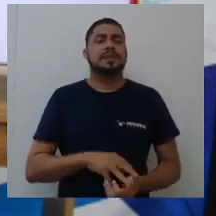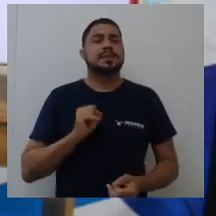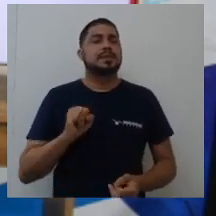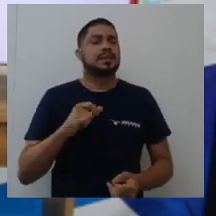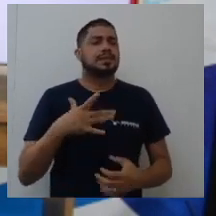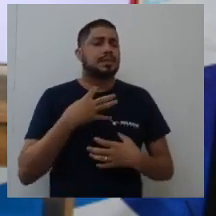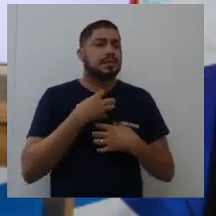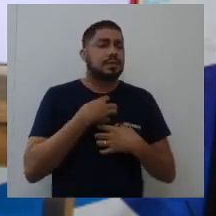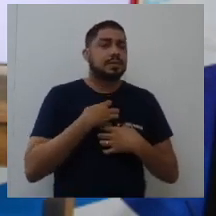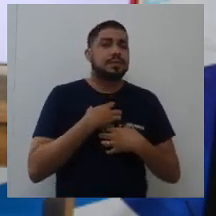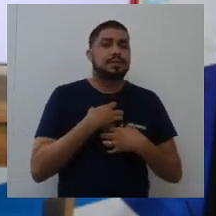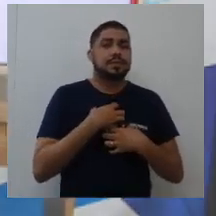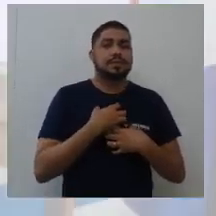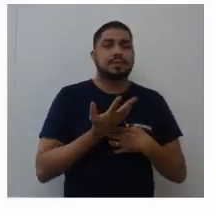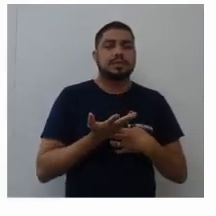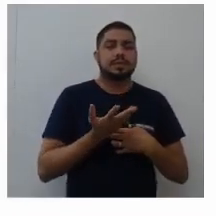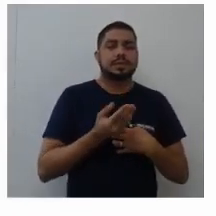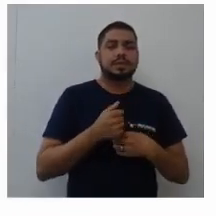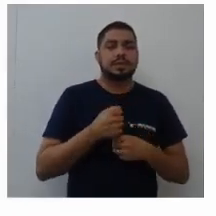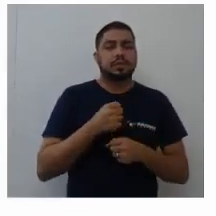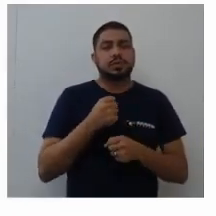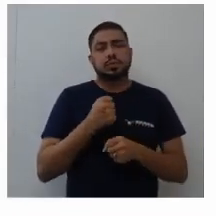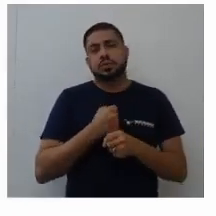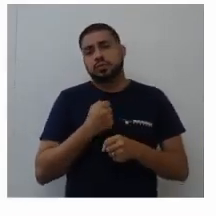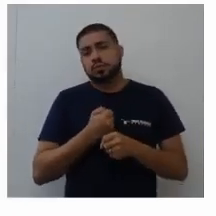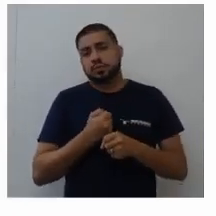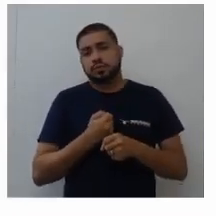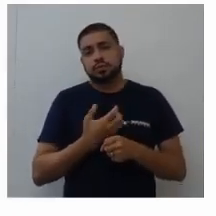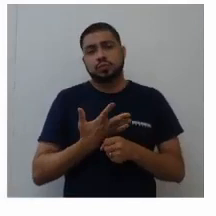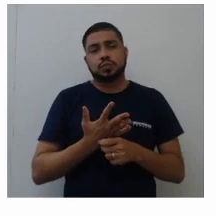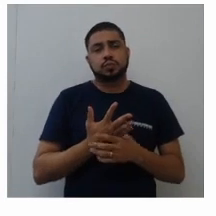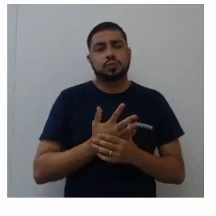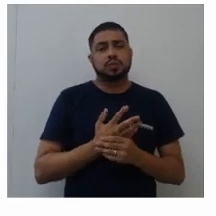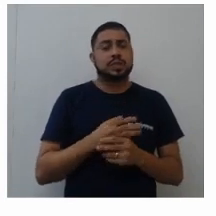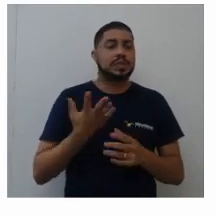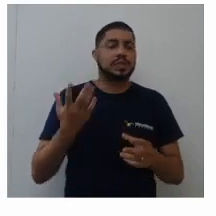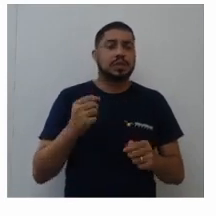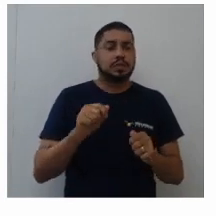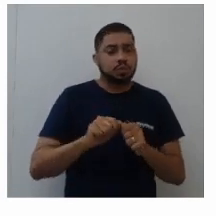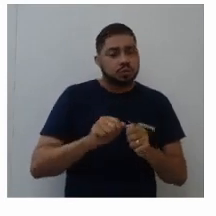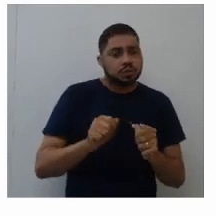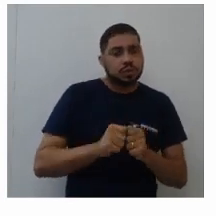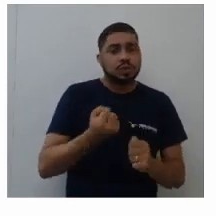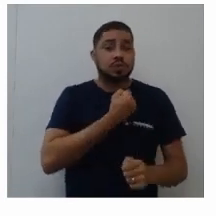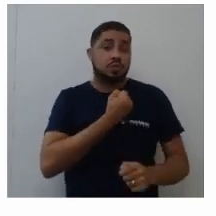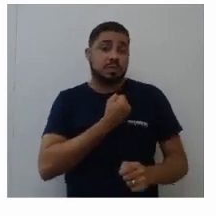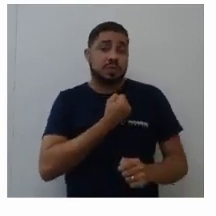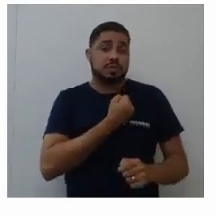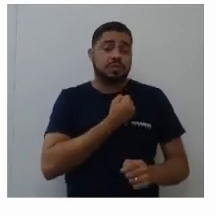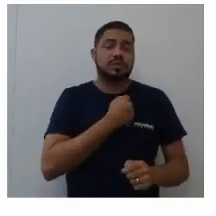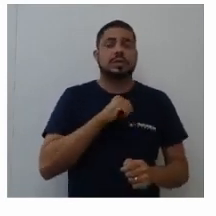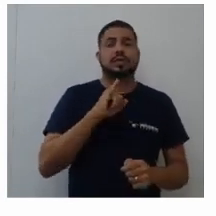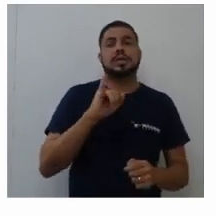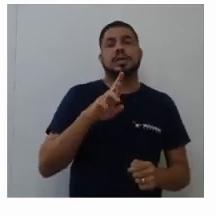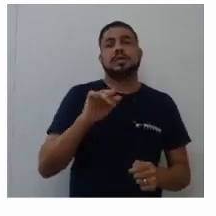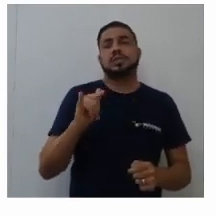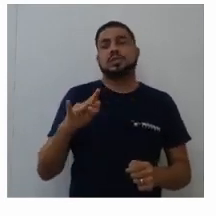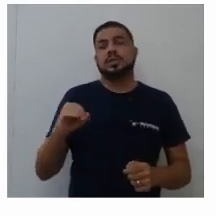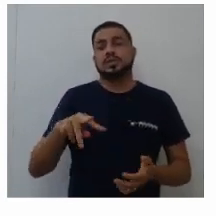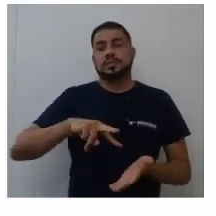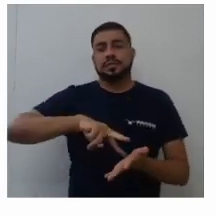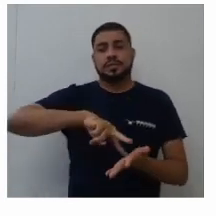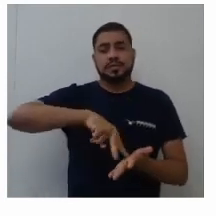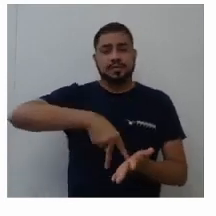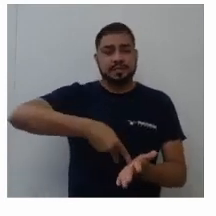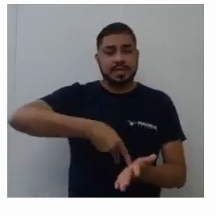uma forma aí de construção de números irracionais através do compasso. Você já deve ter